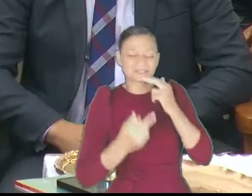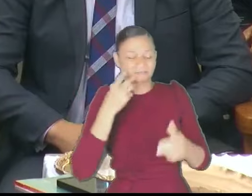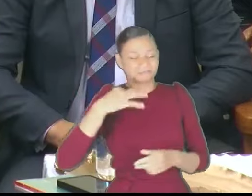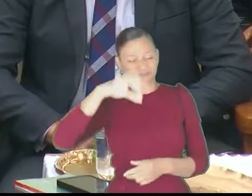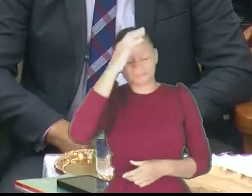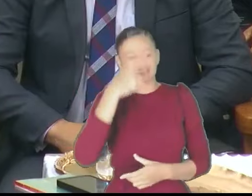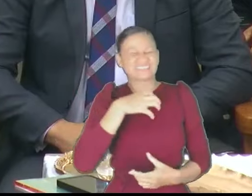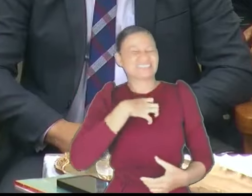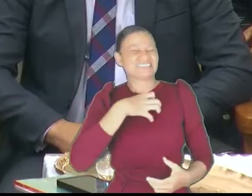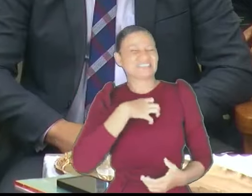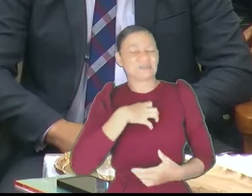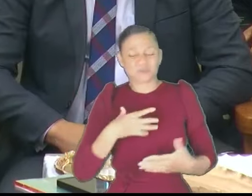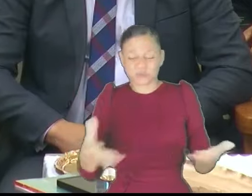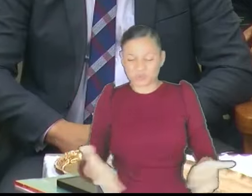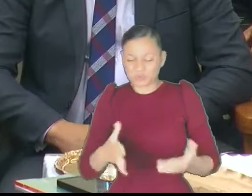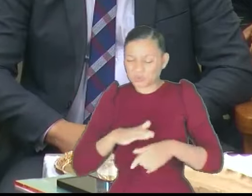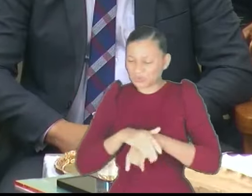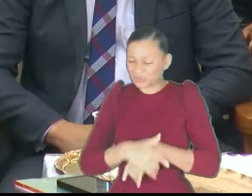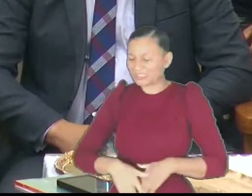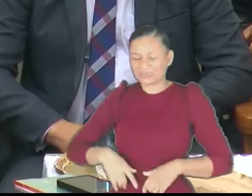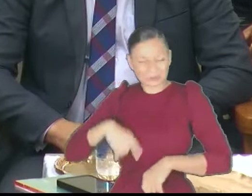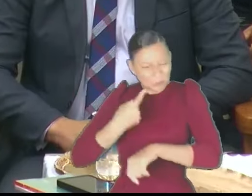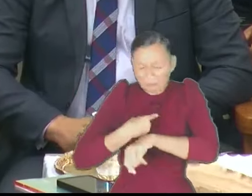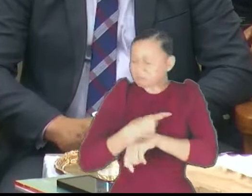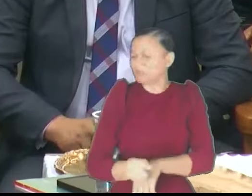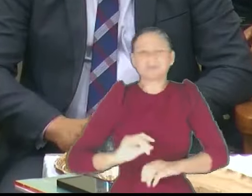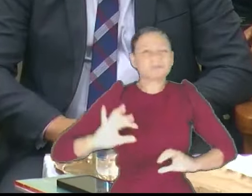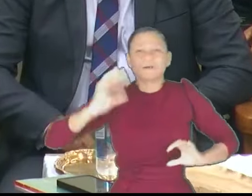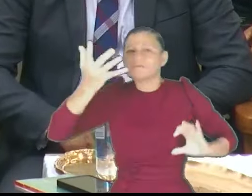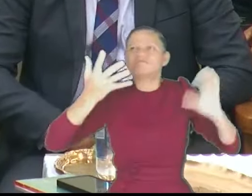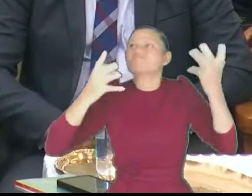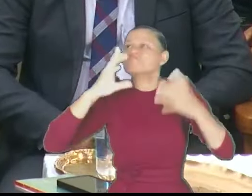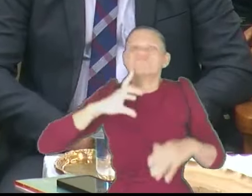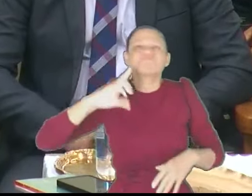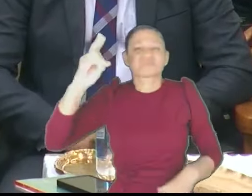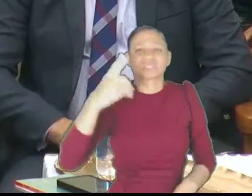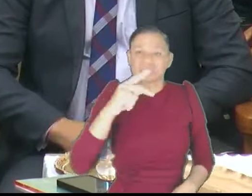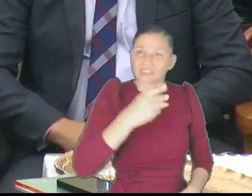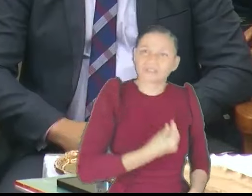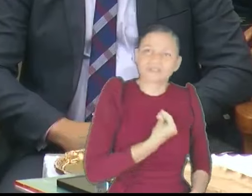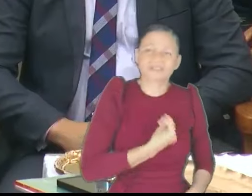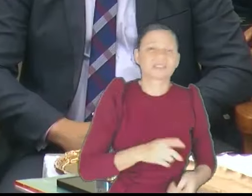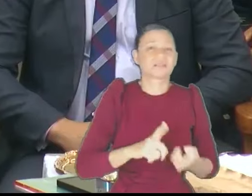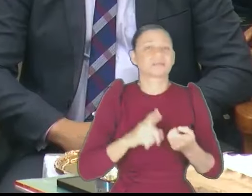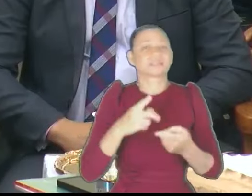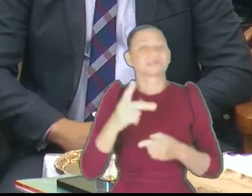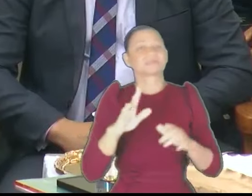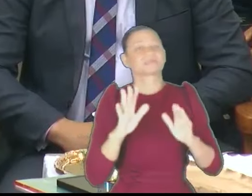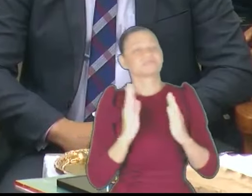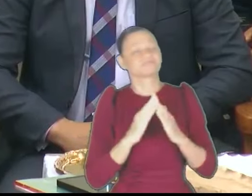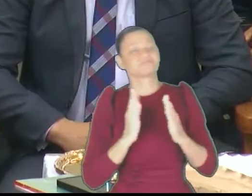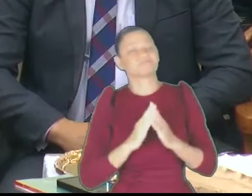Eu sinto que nessa noite é noite do de repente de Deus na tua vida, na tua casa.